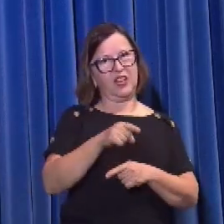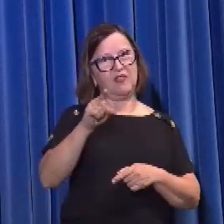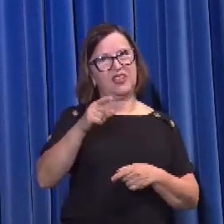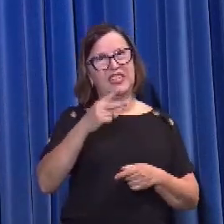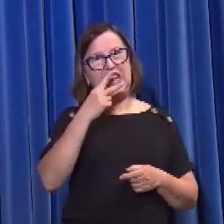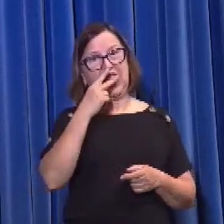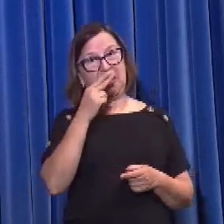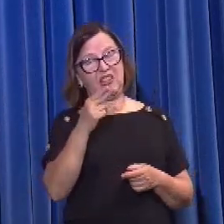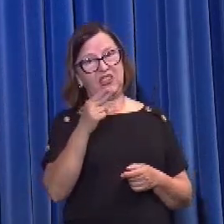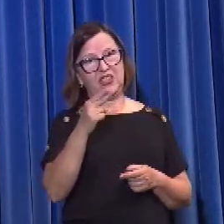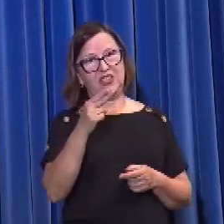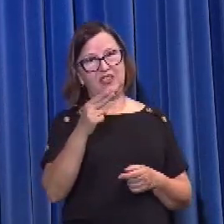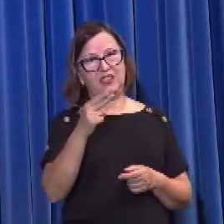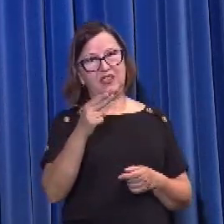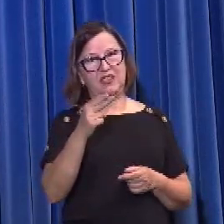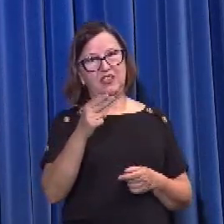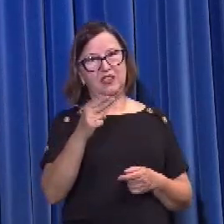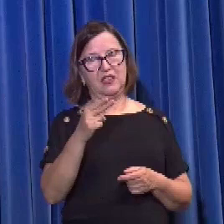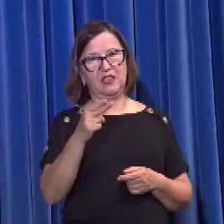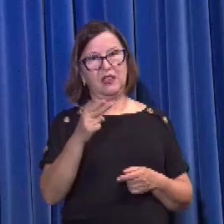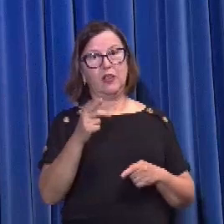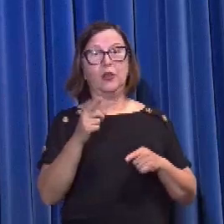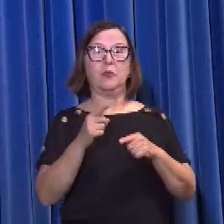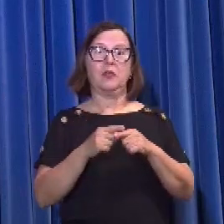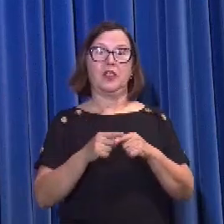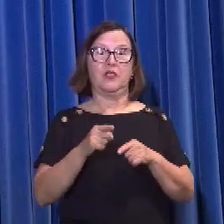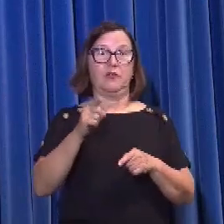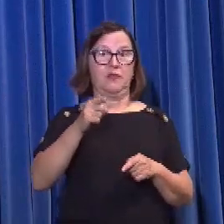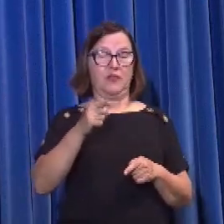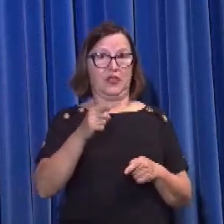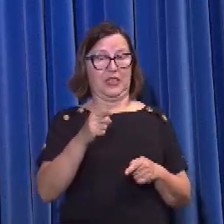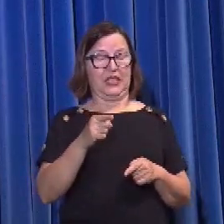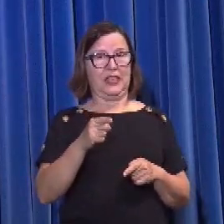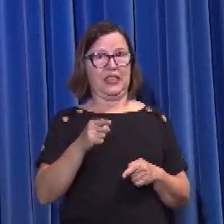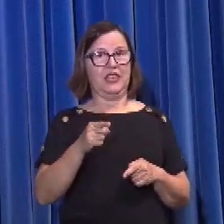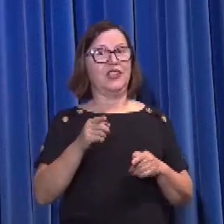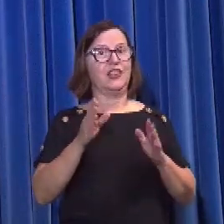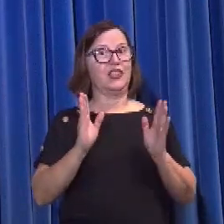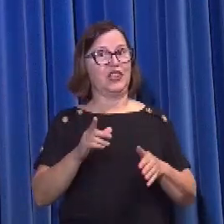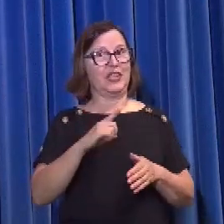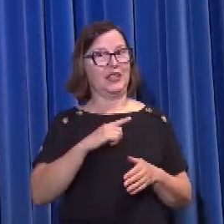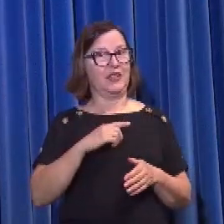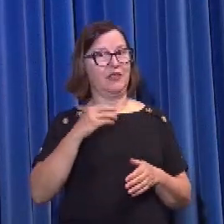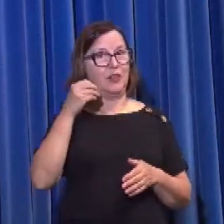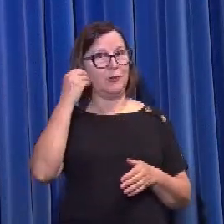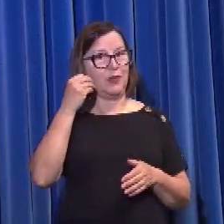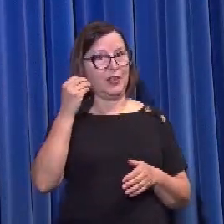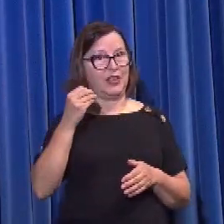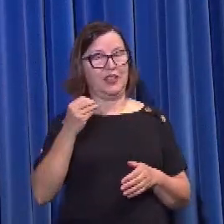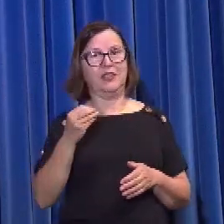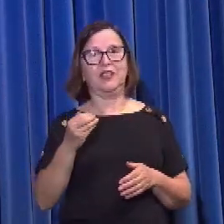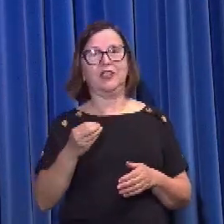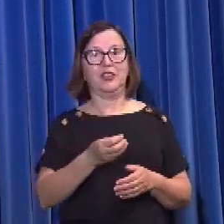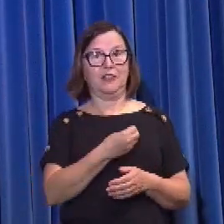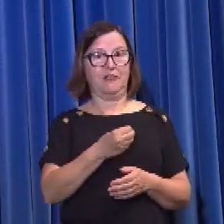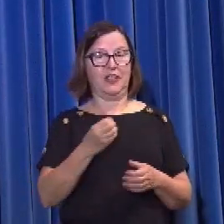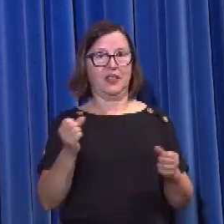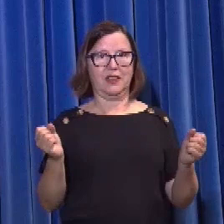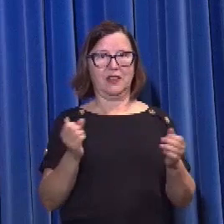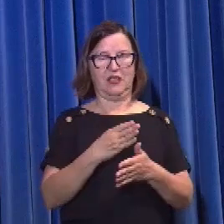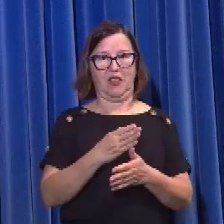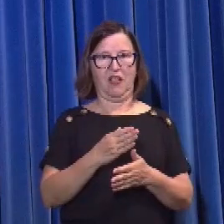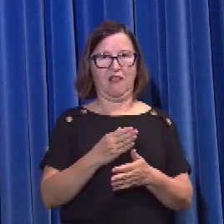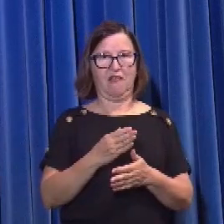achar que, porque é uma pessoa regenerada, porque teve uma experiência de novo nascimento, você estaria blindado dos